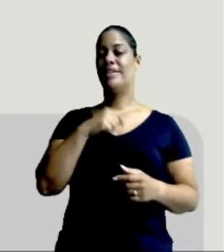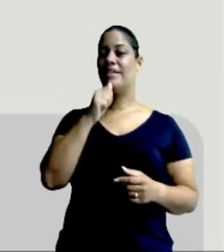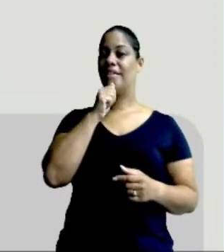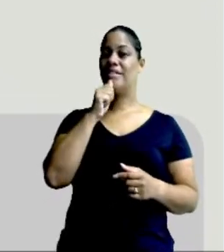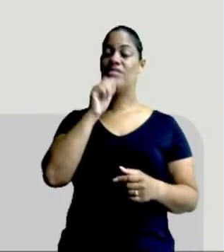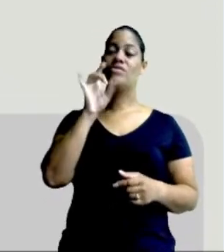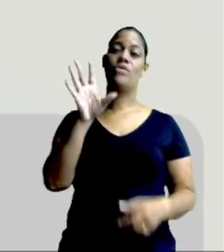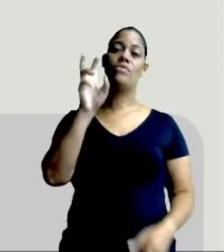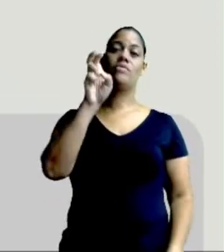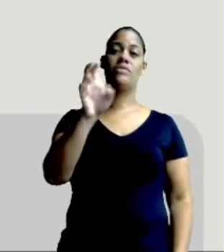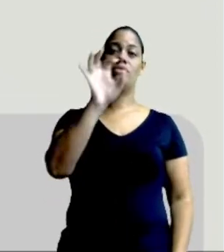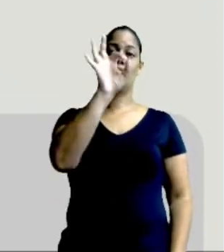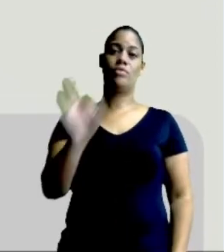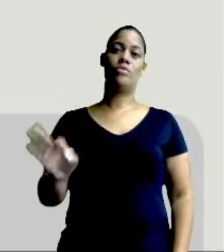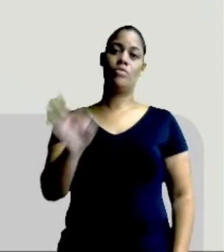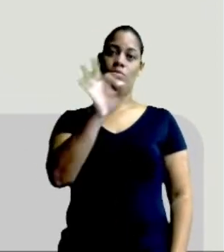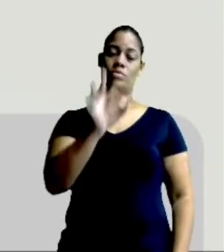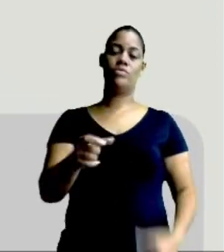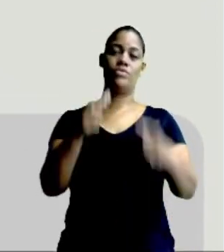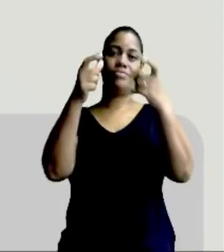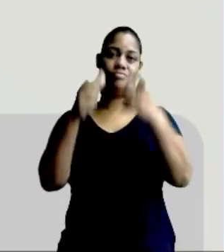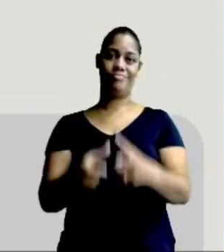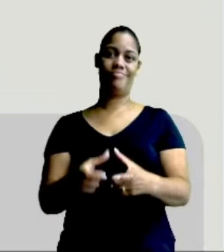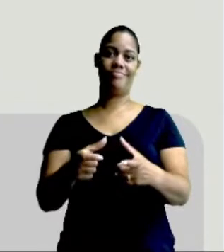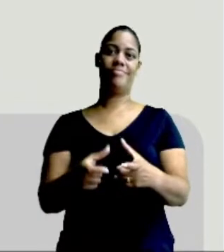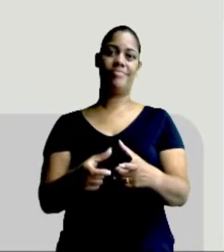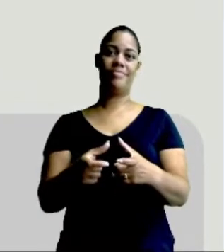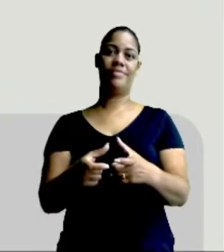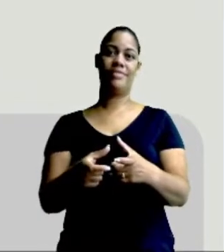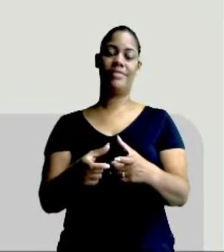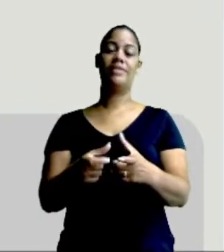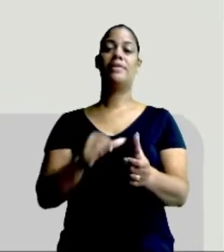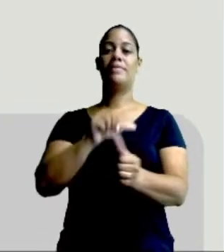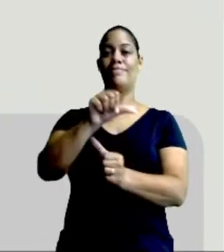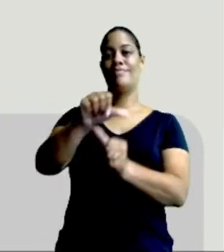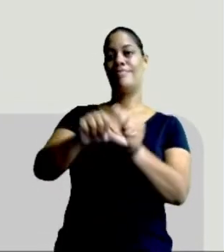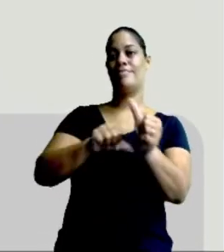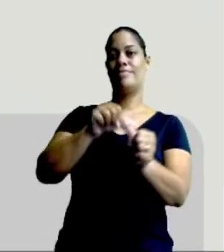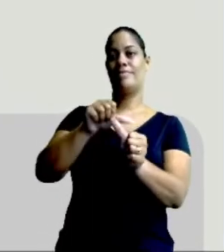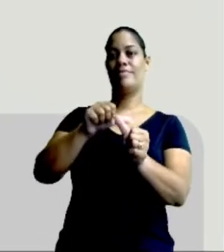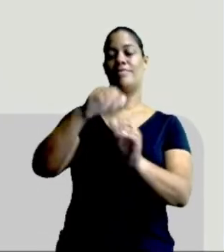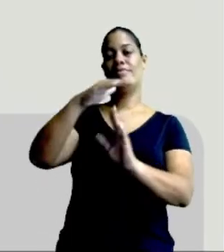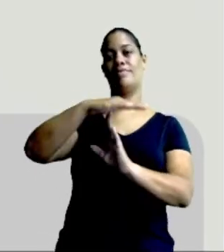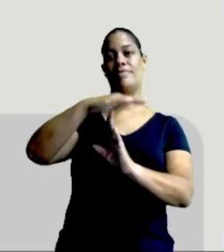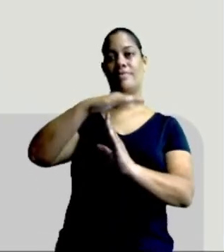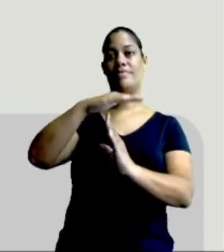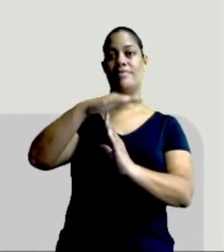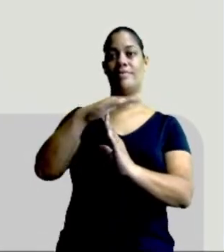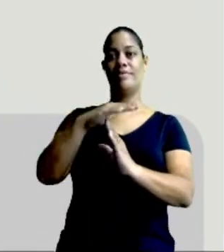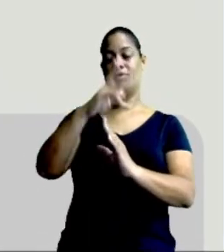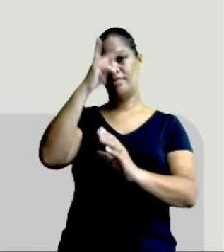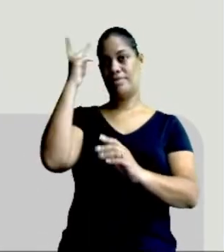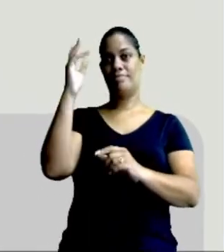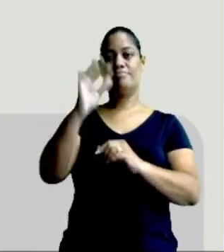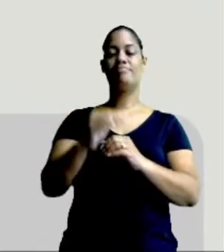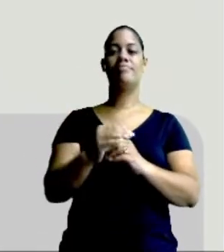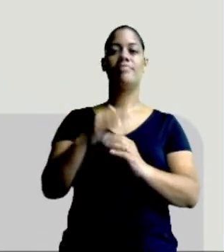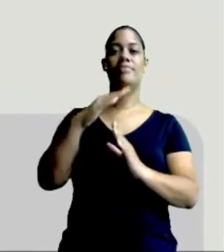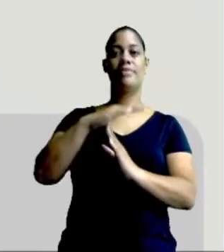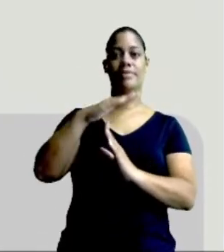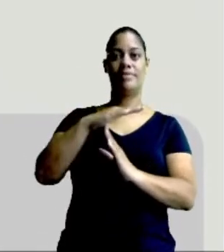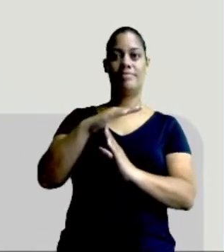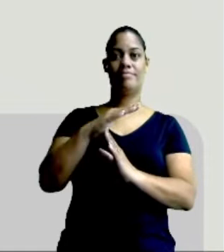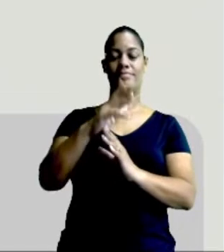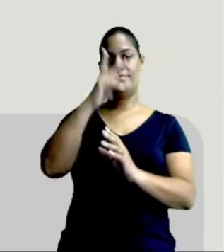de 5% de sua área original pela ação trópica no período de colonização. Então, gente, no período de